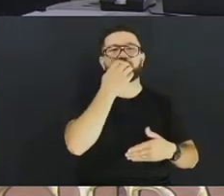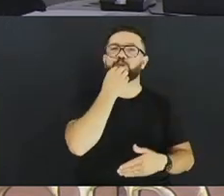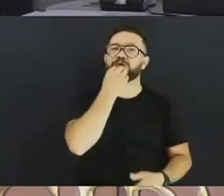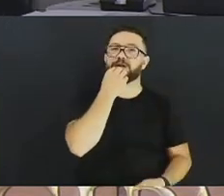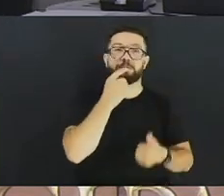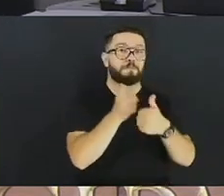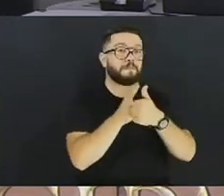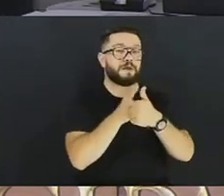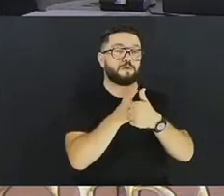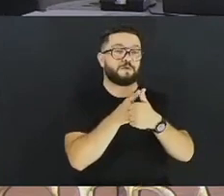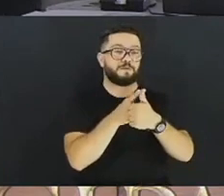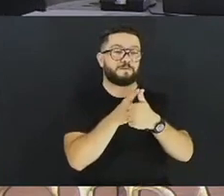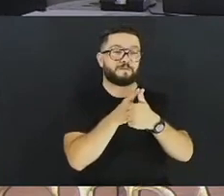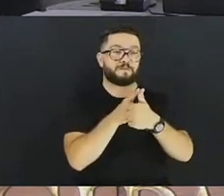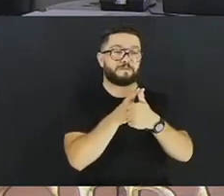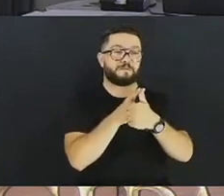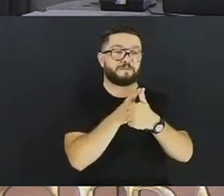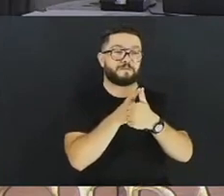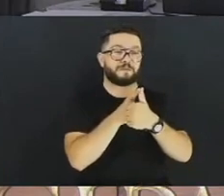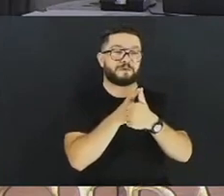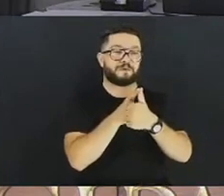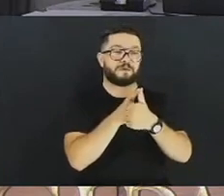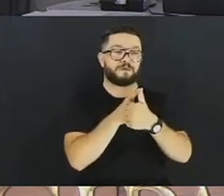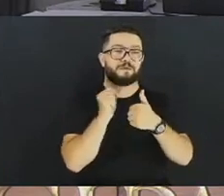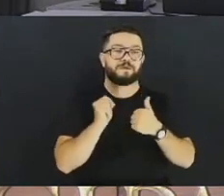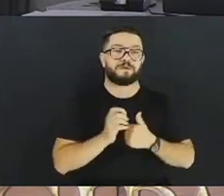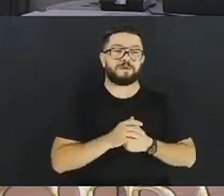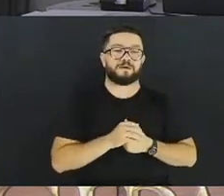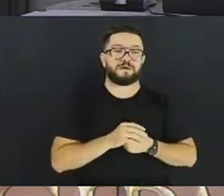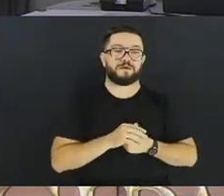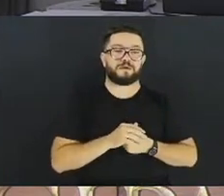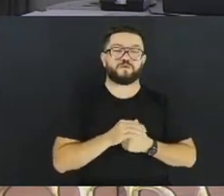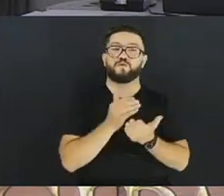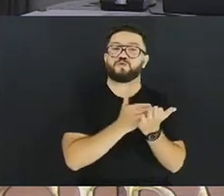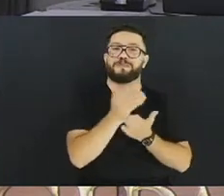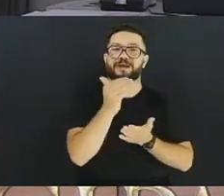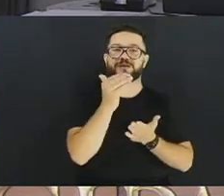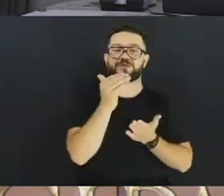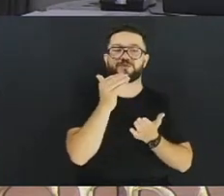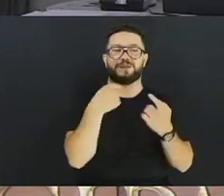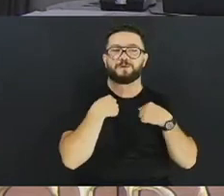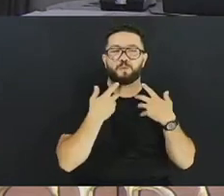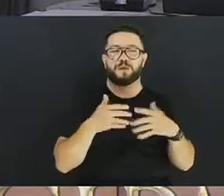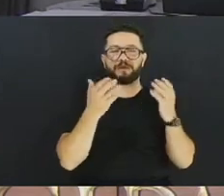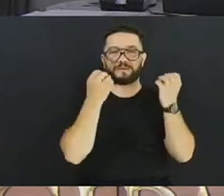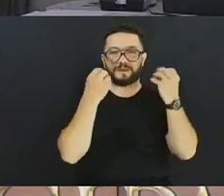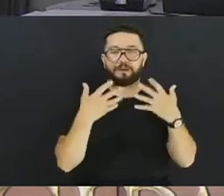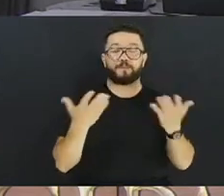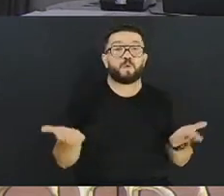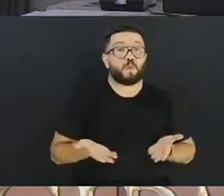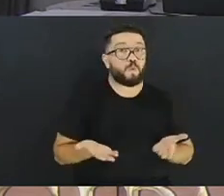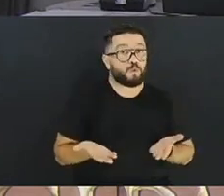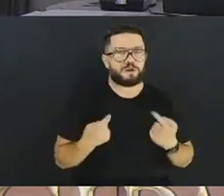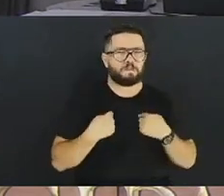Eu, um pouco, quis falar no começo que, hoje, eu não preciso pesquisar,